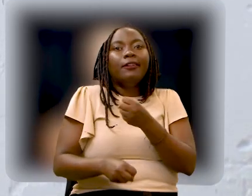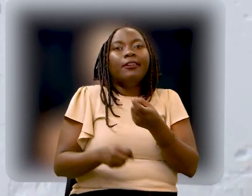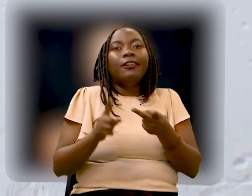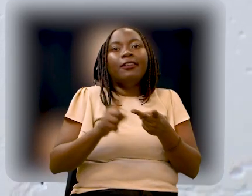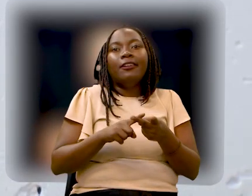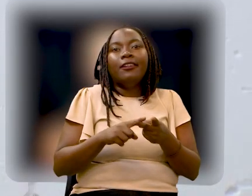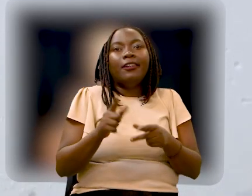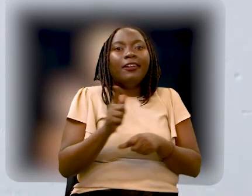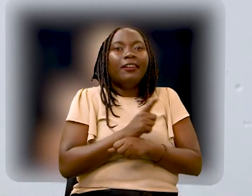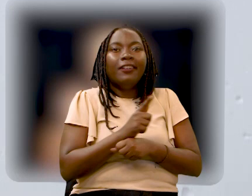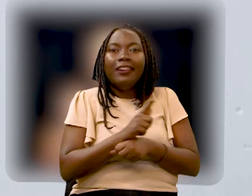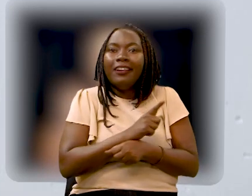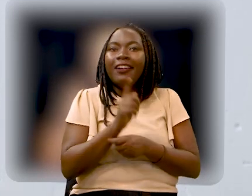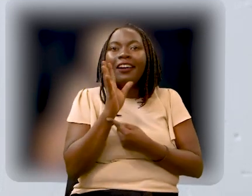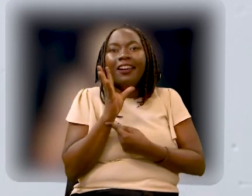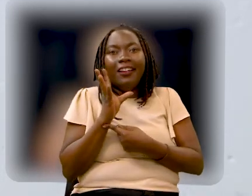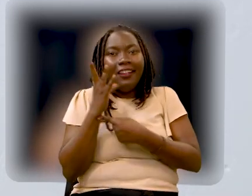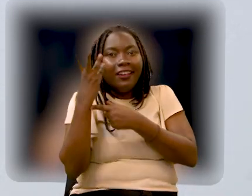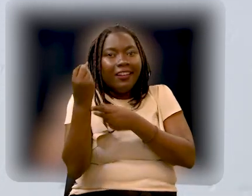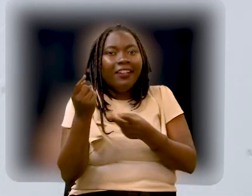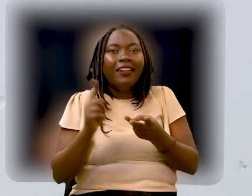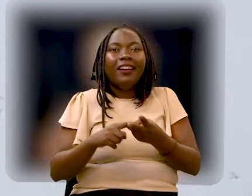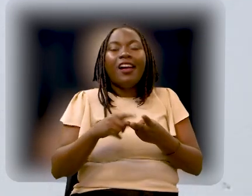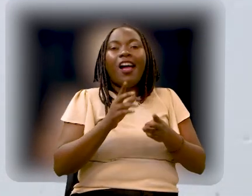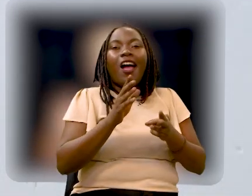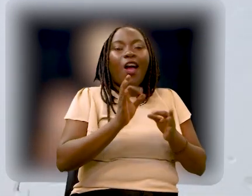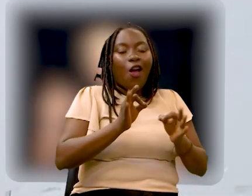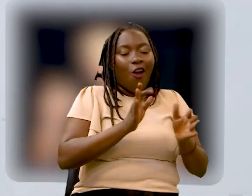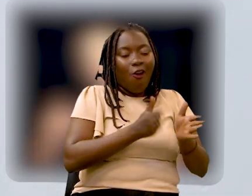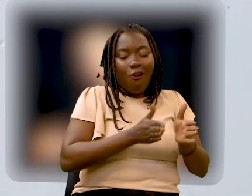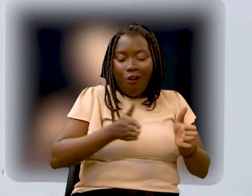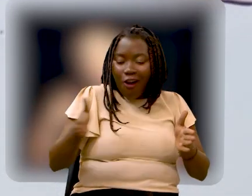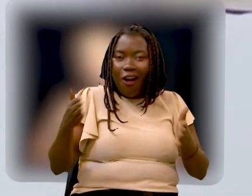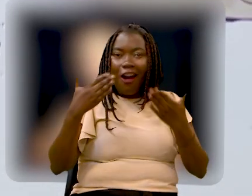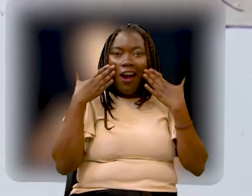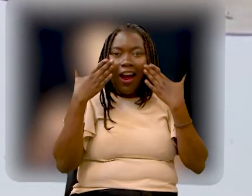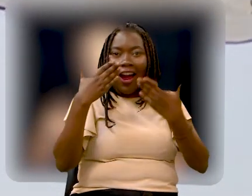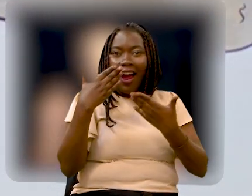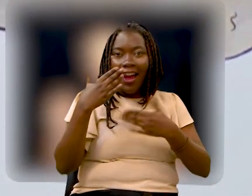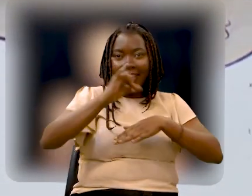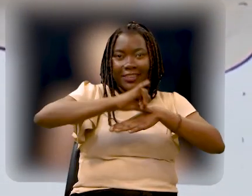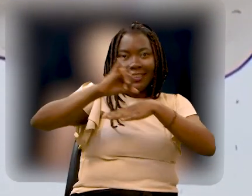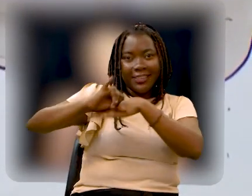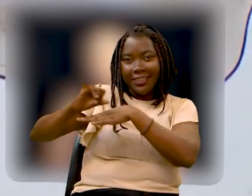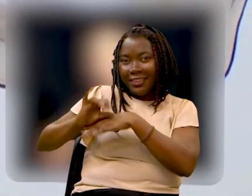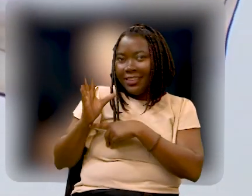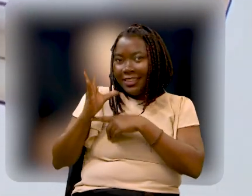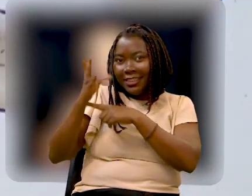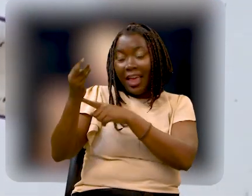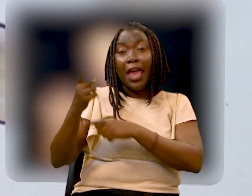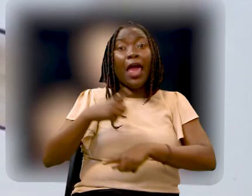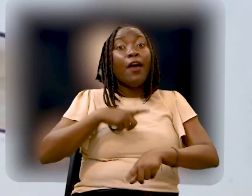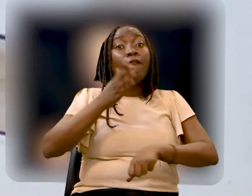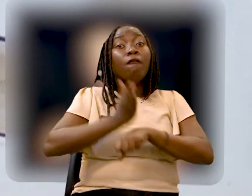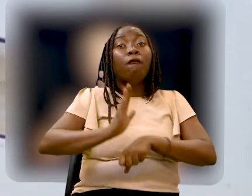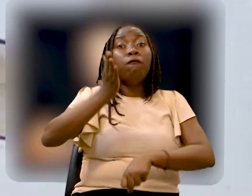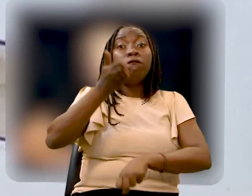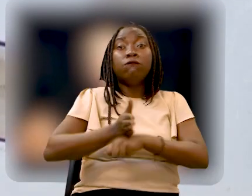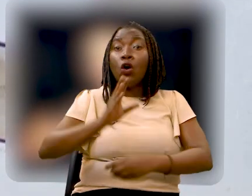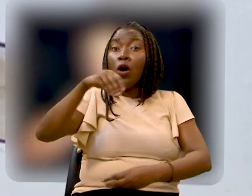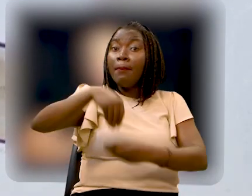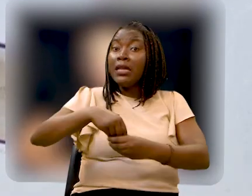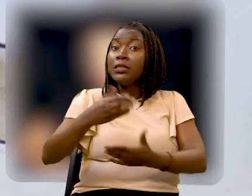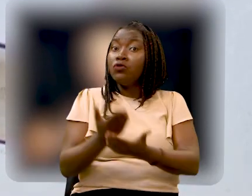é formação, agenciamento de artistas, organização de exposições de arte,